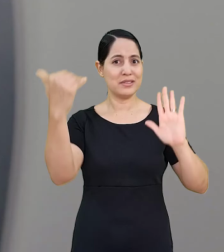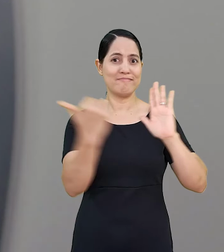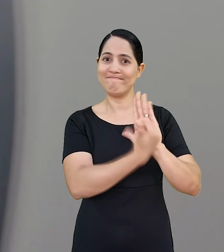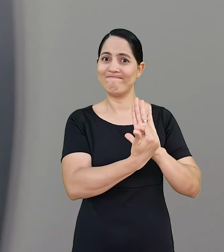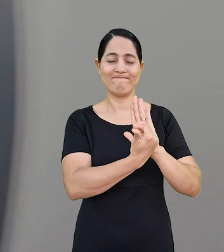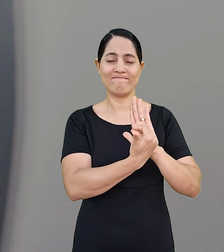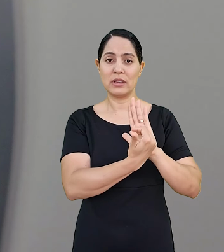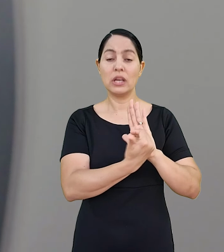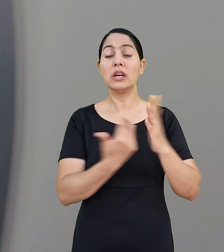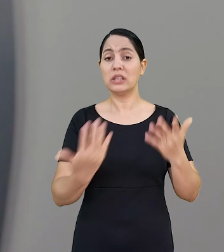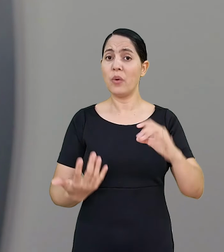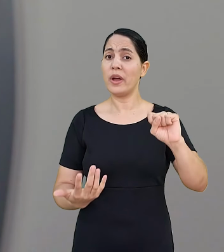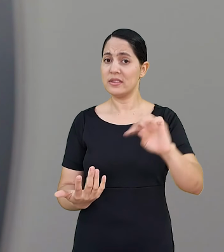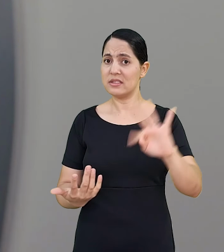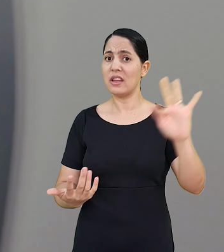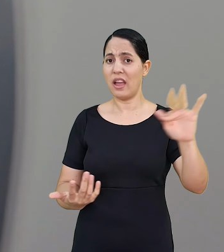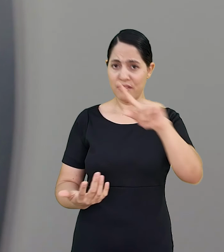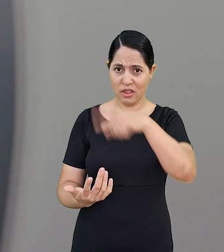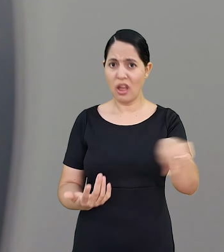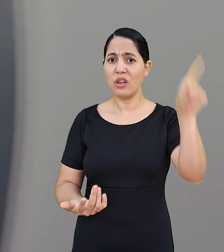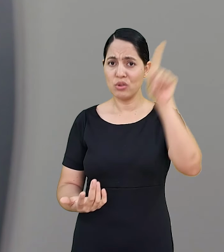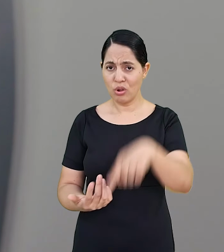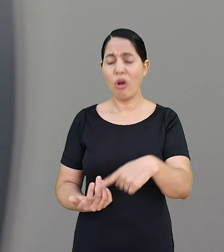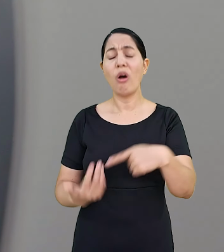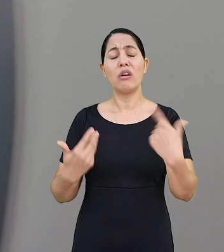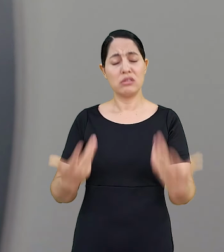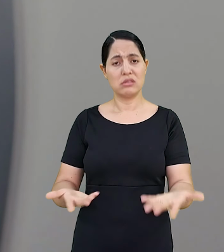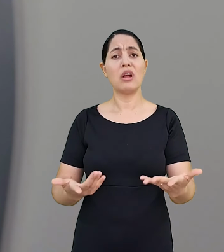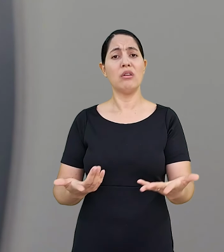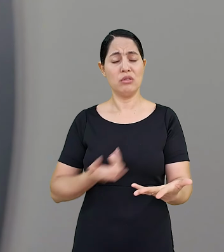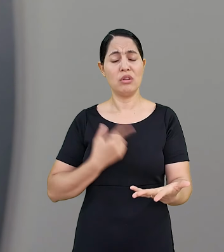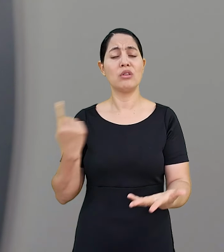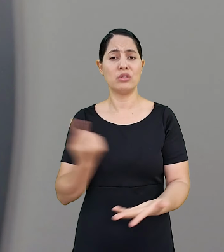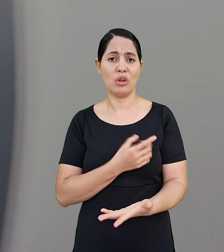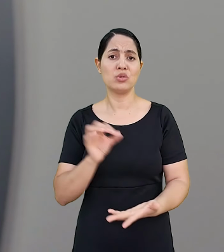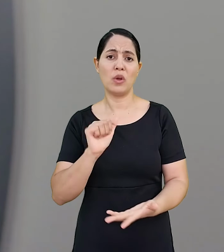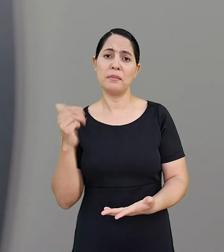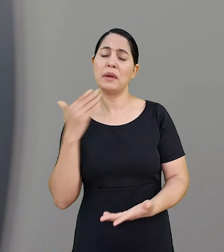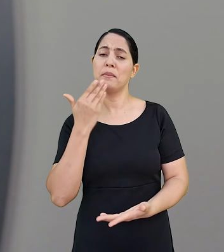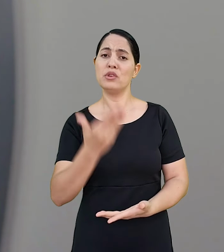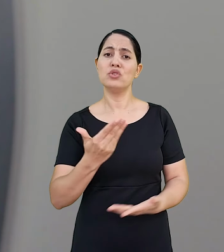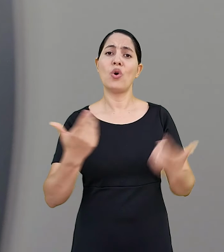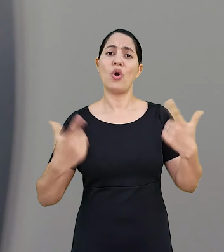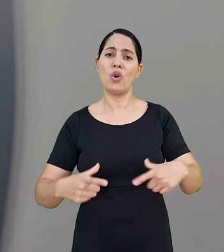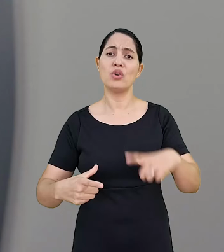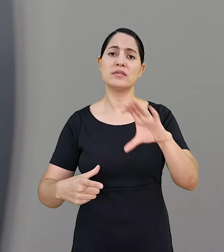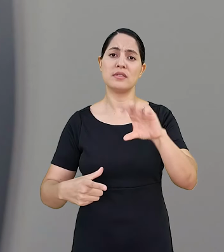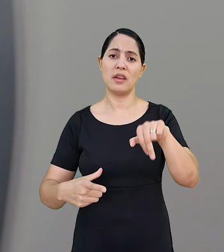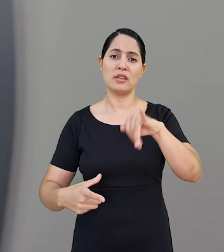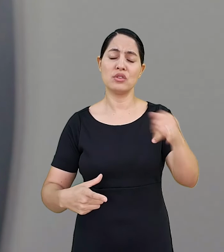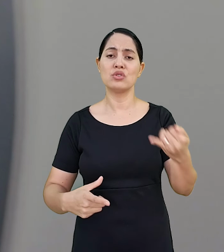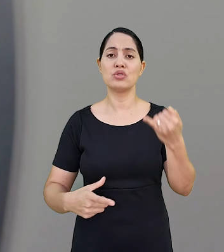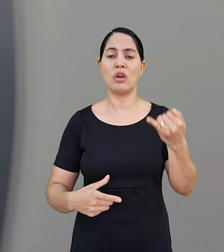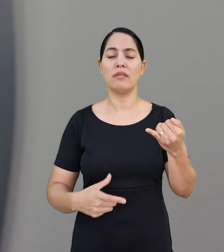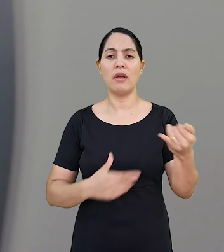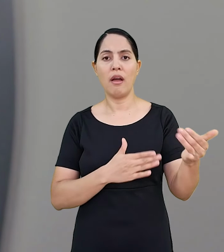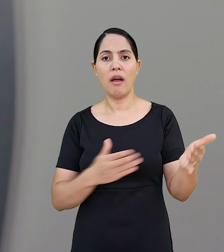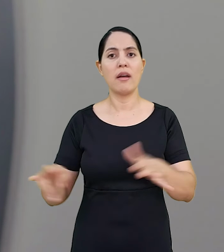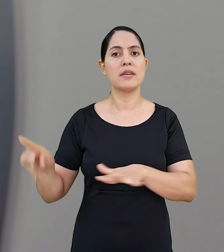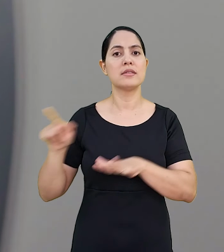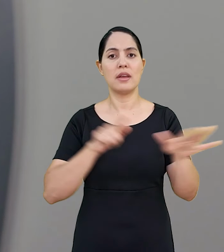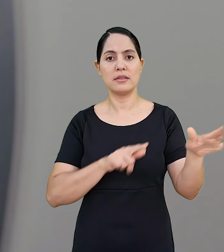que foram anuladas pelo Supremo e foram objeto da representação junto ao CNJ. Essa medida que foi apreciada durante